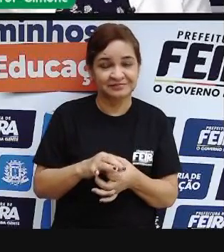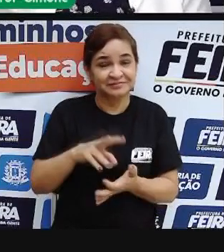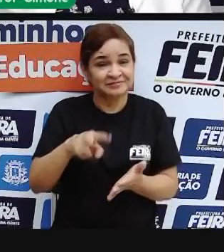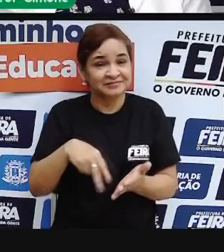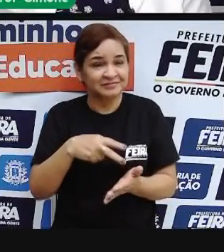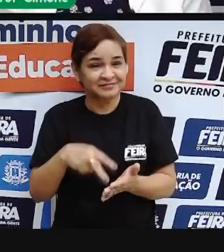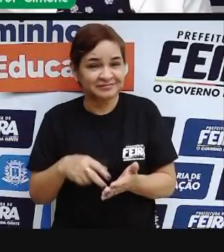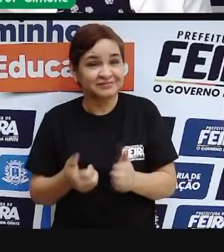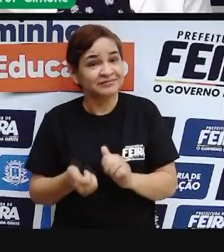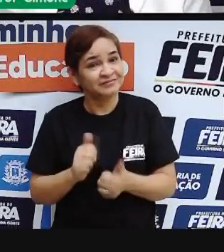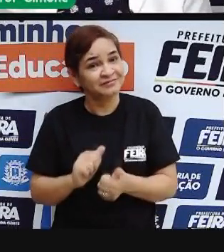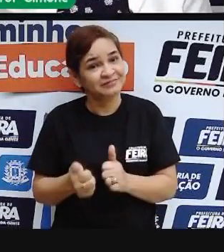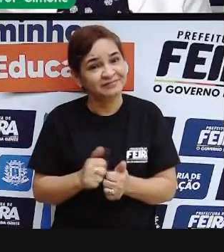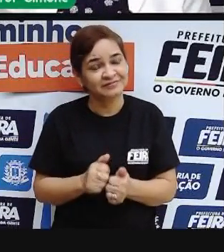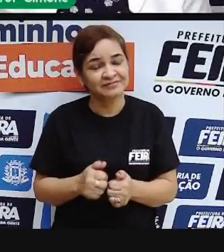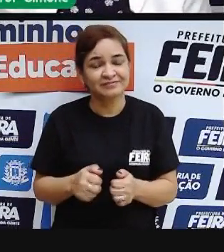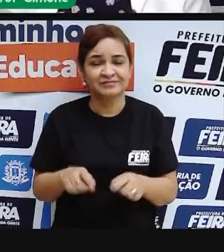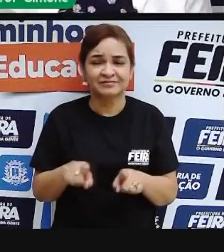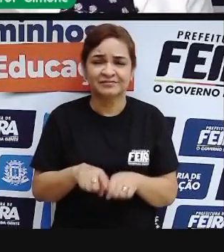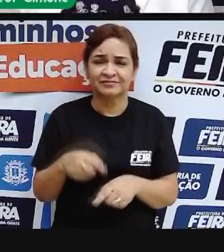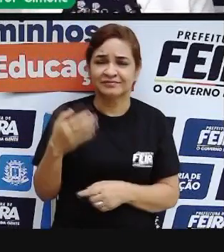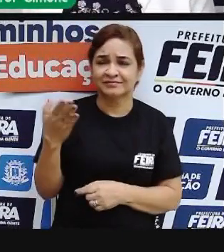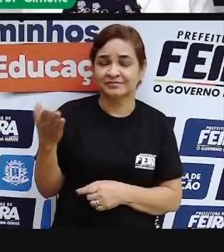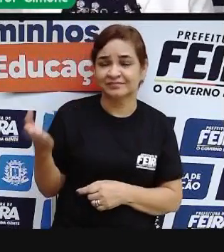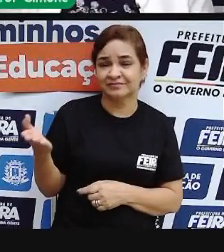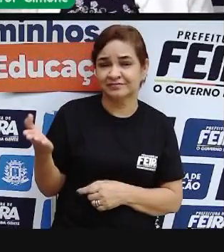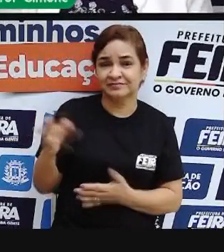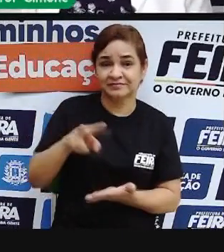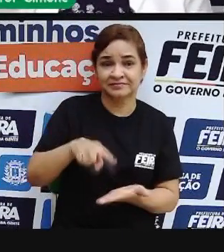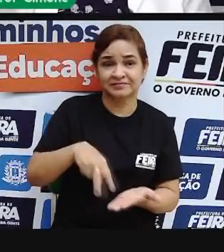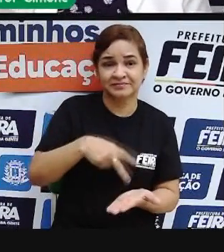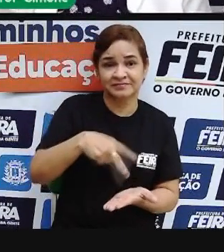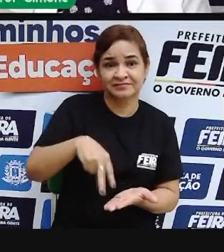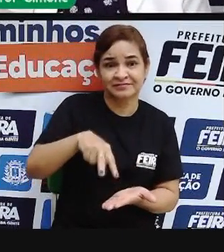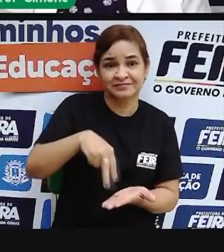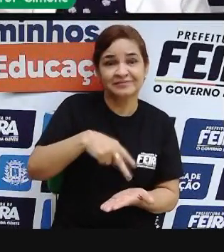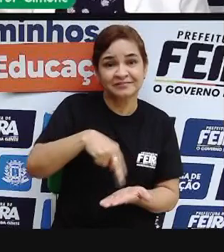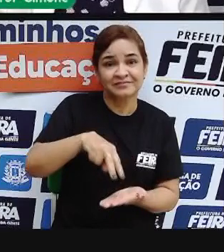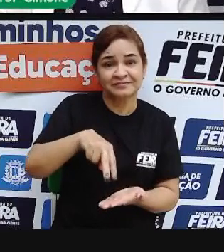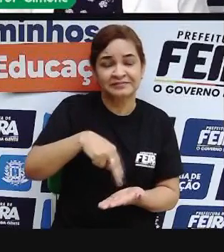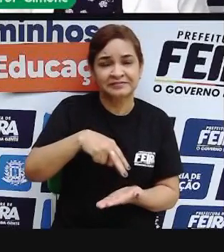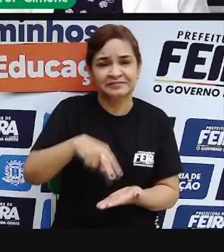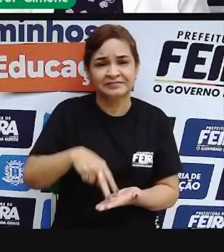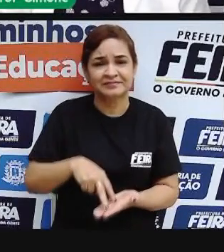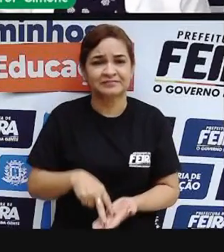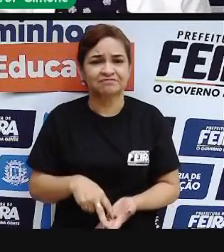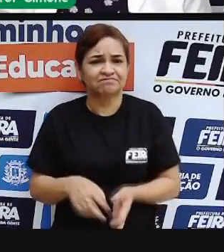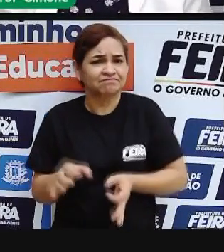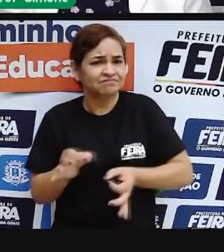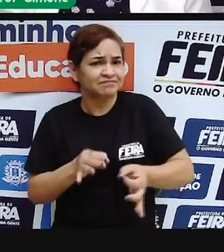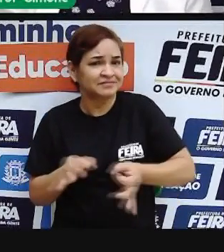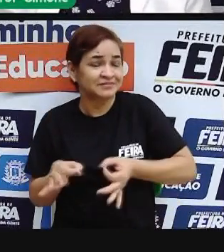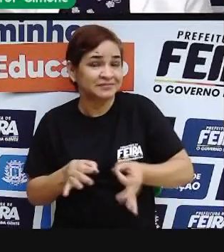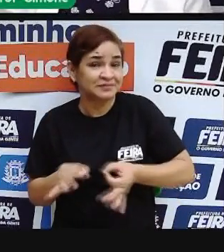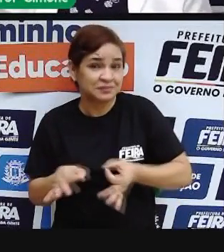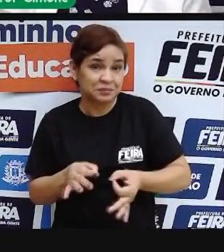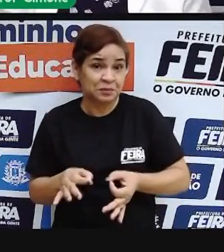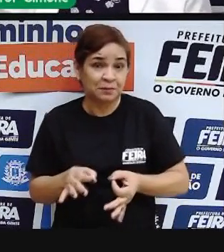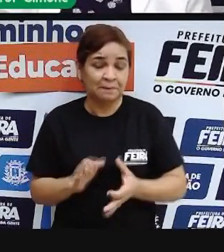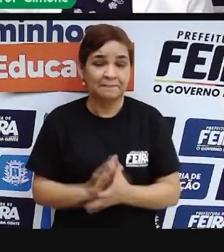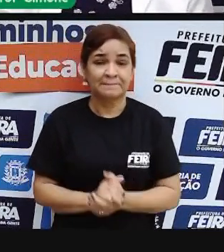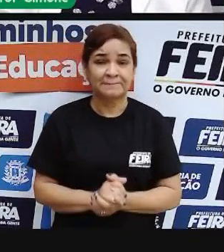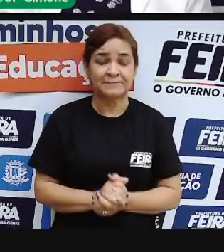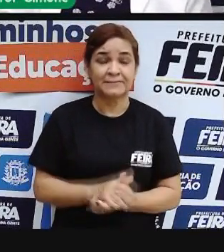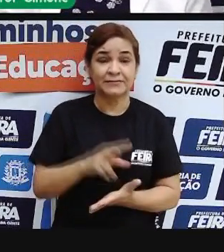Tem aqui, ó, as quadrilhas, que são essas danças bem marcadas por coreografias, que normalmente na